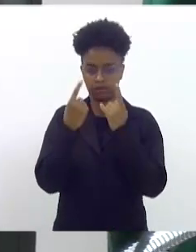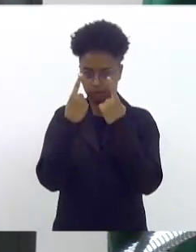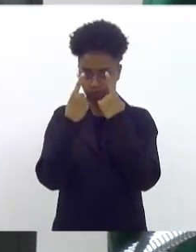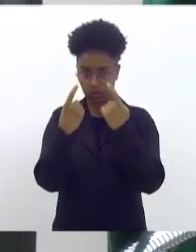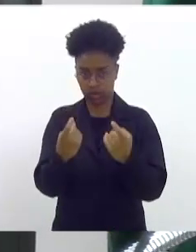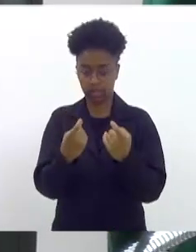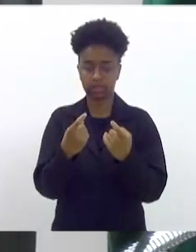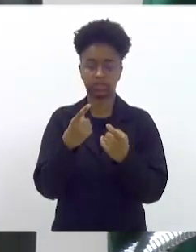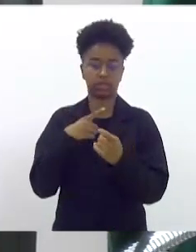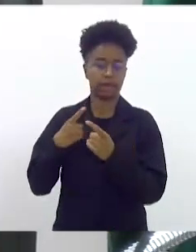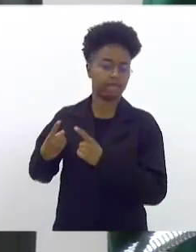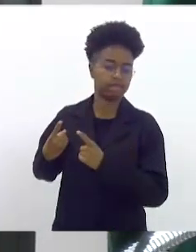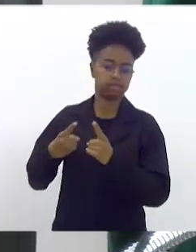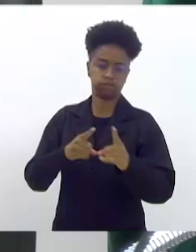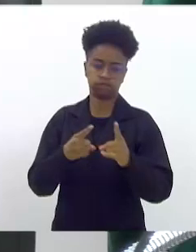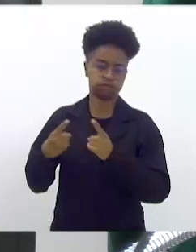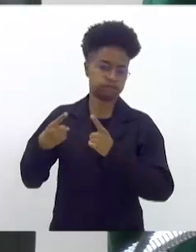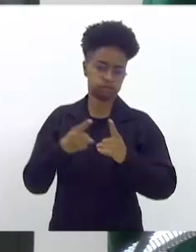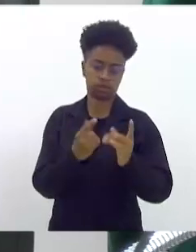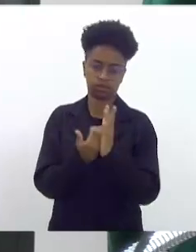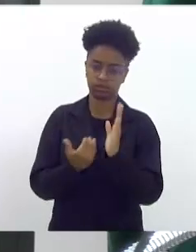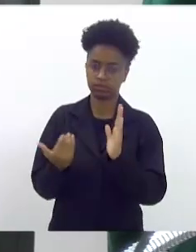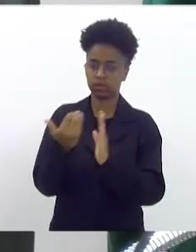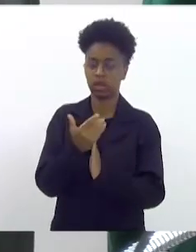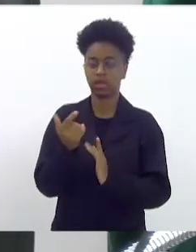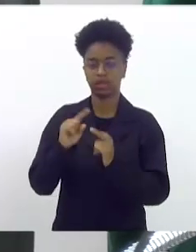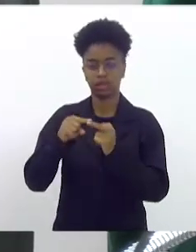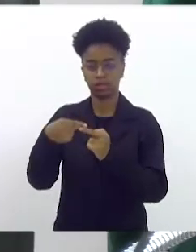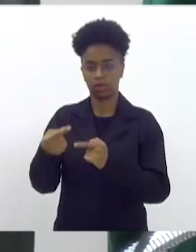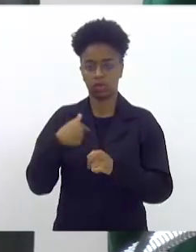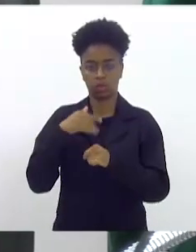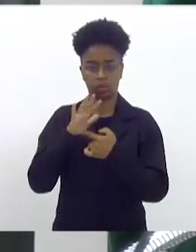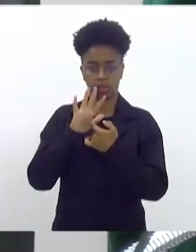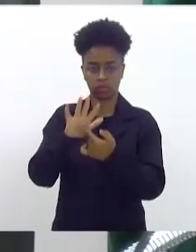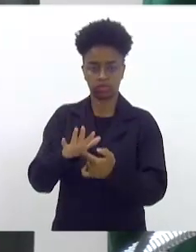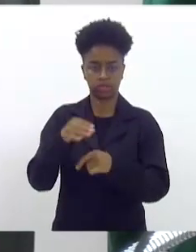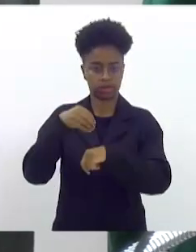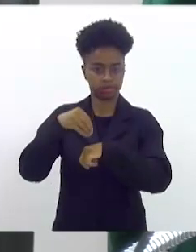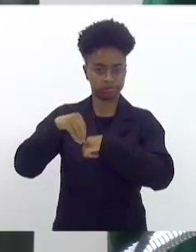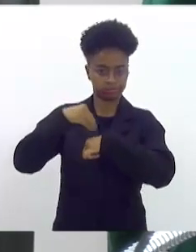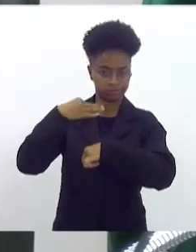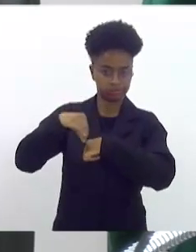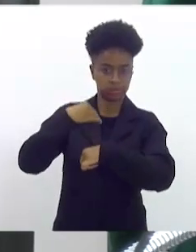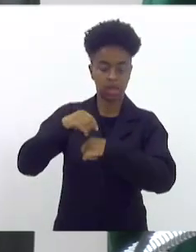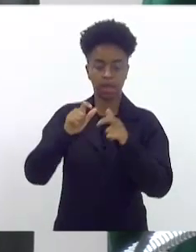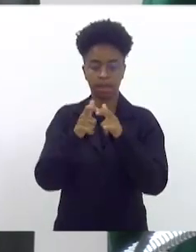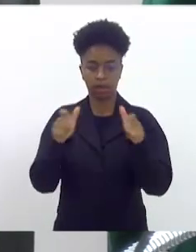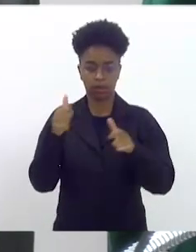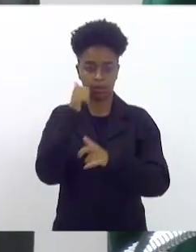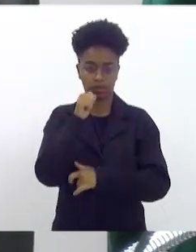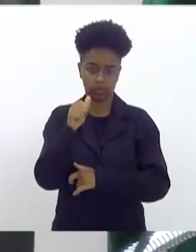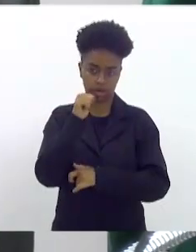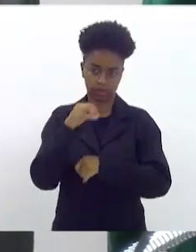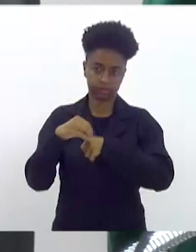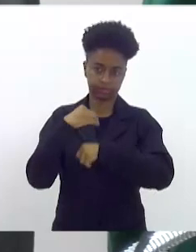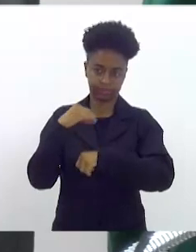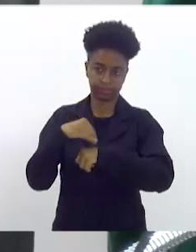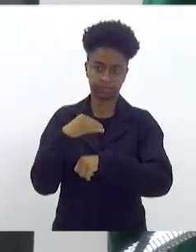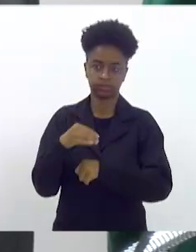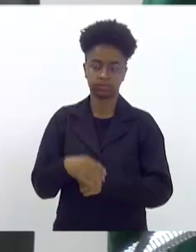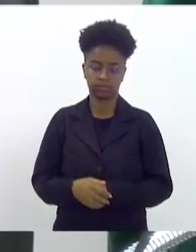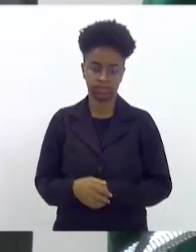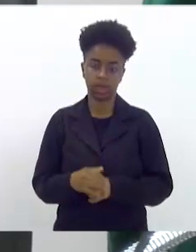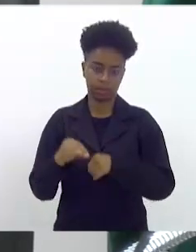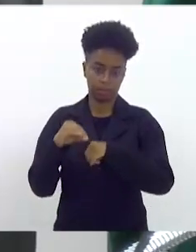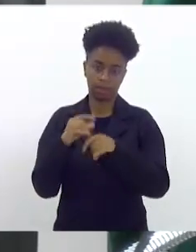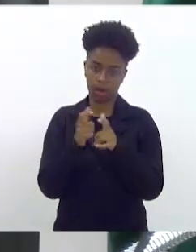são atacadas incrivelmente. Vou trazer na próxima as mensagens que eu recebo. E a maioria delas de mulheres, tá? Acredite nisso. A maioria